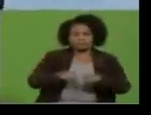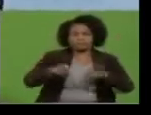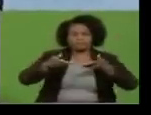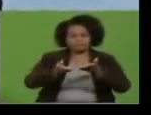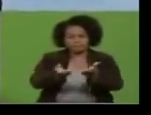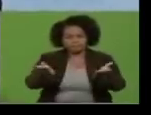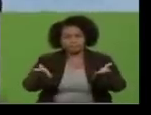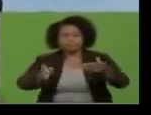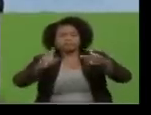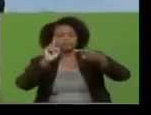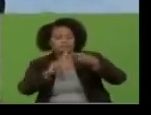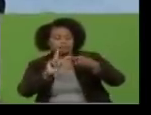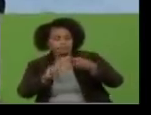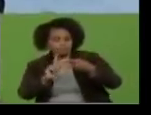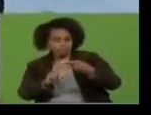Primeiro,